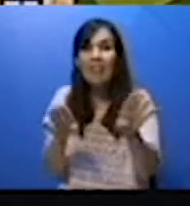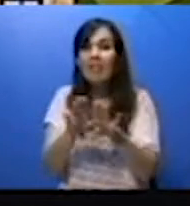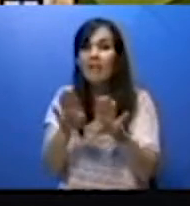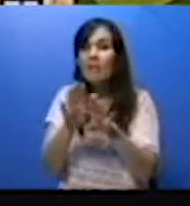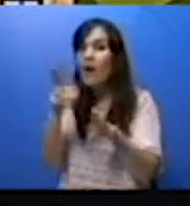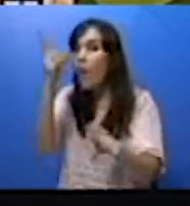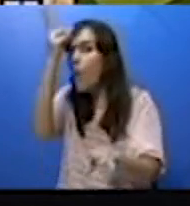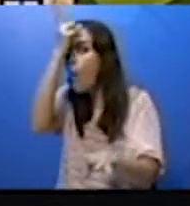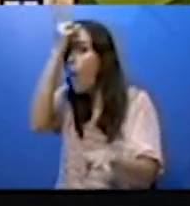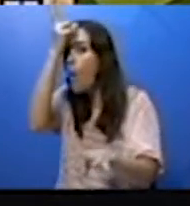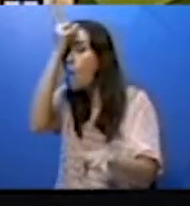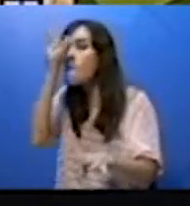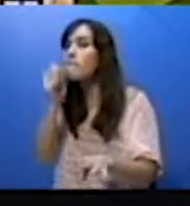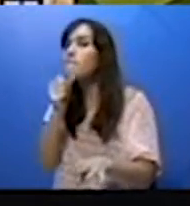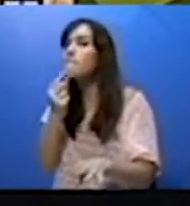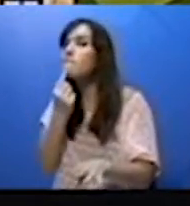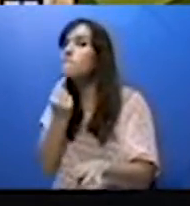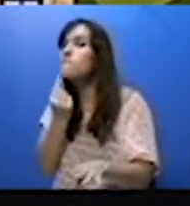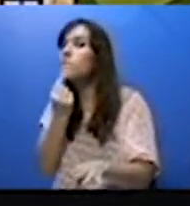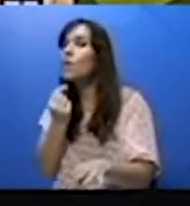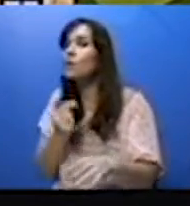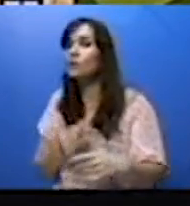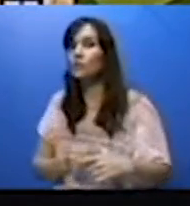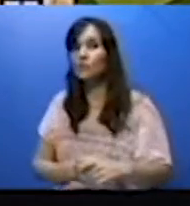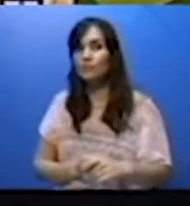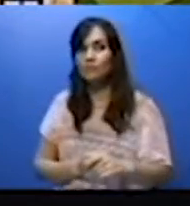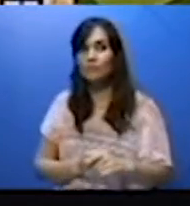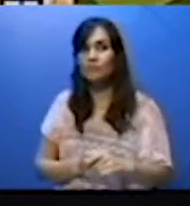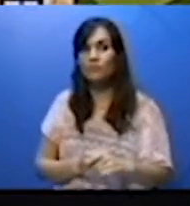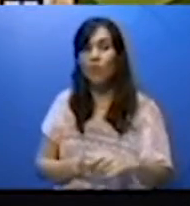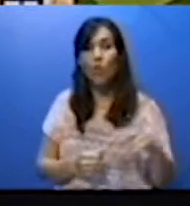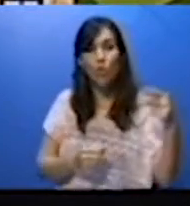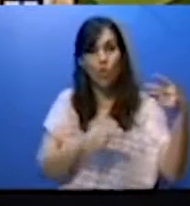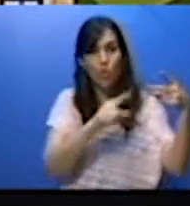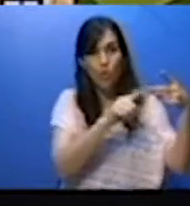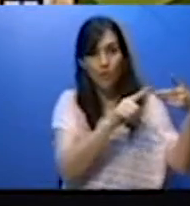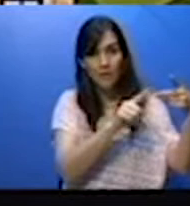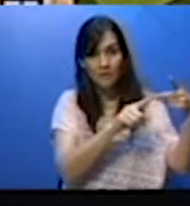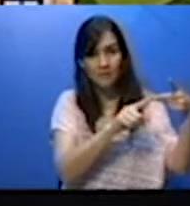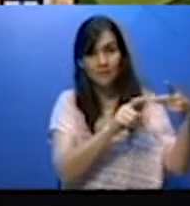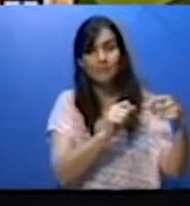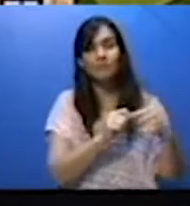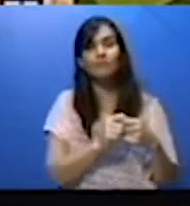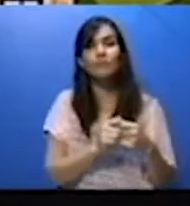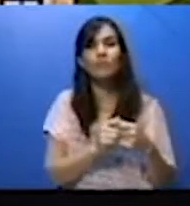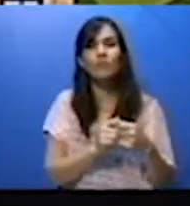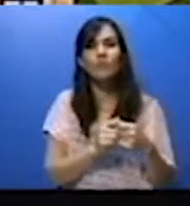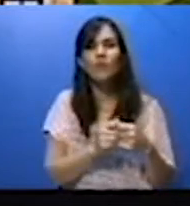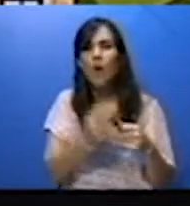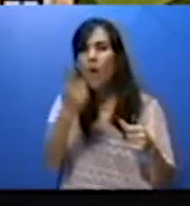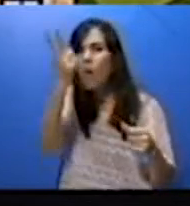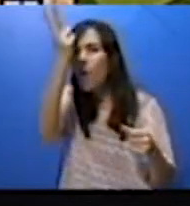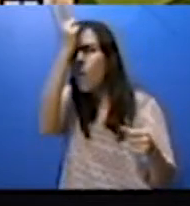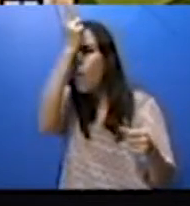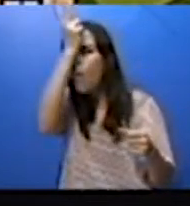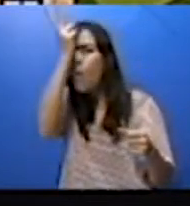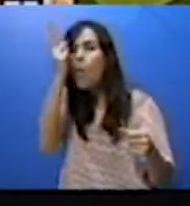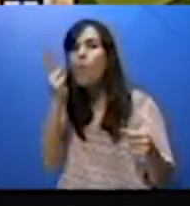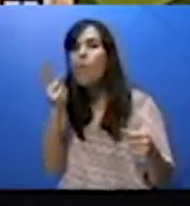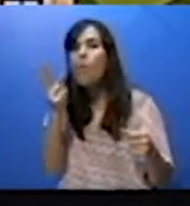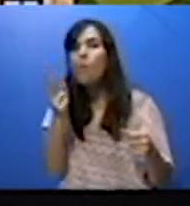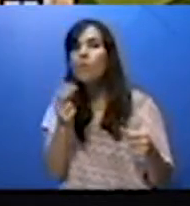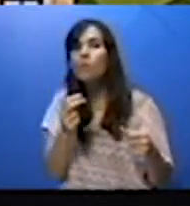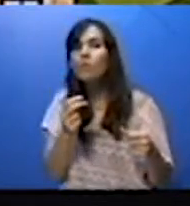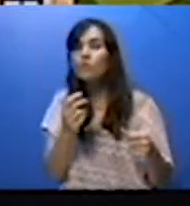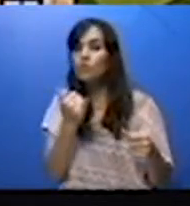verde e o início do conflito o bode é muito ah